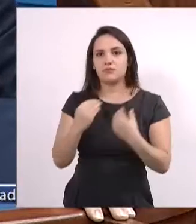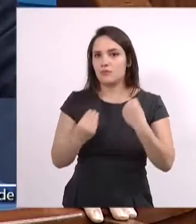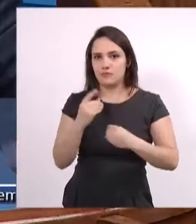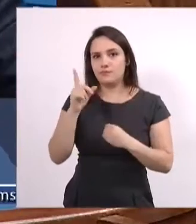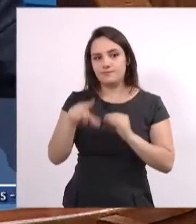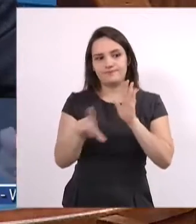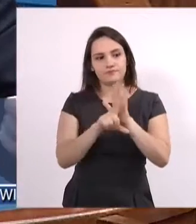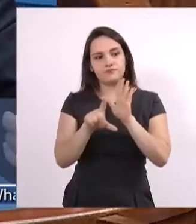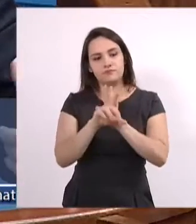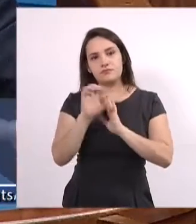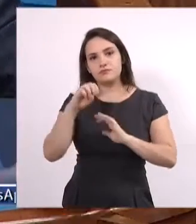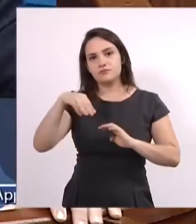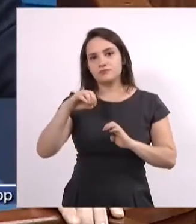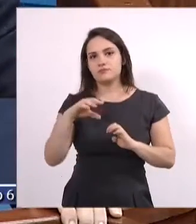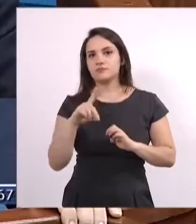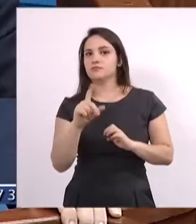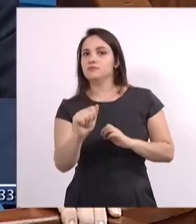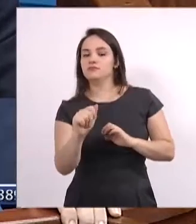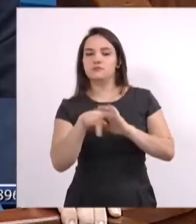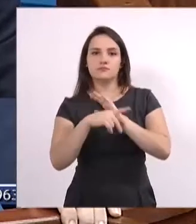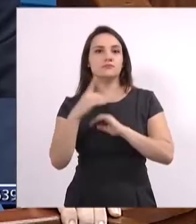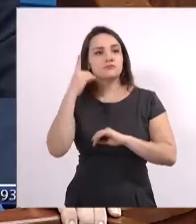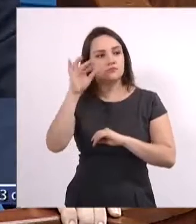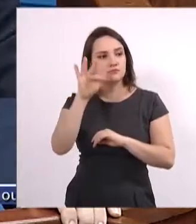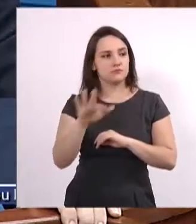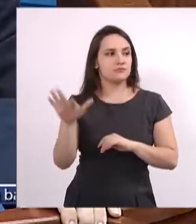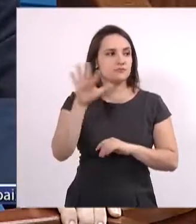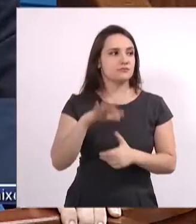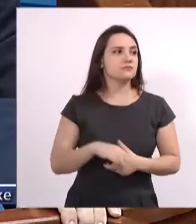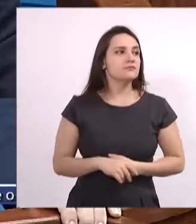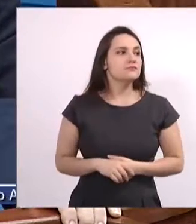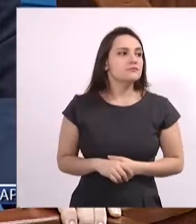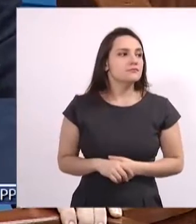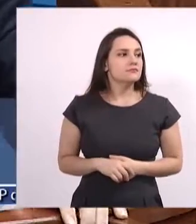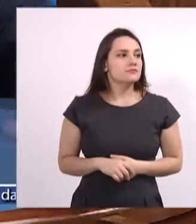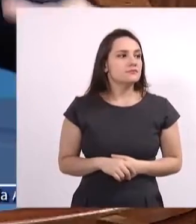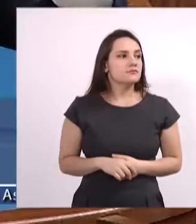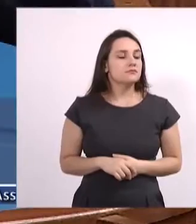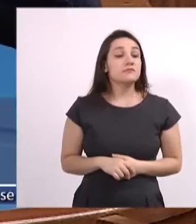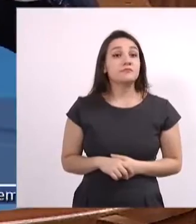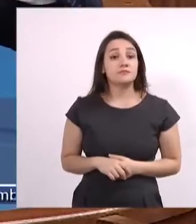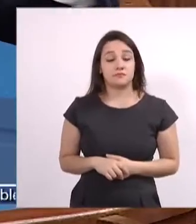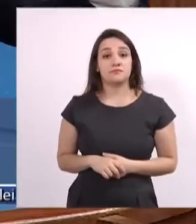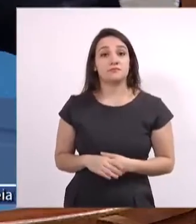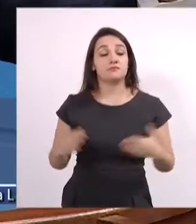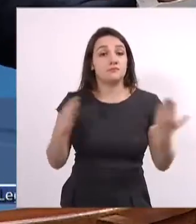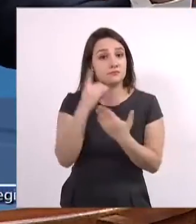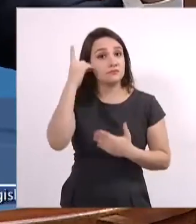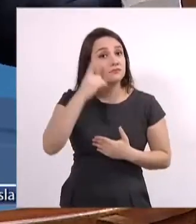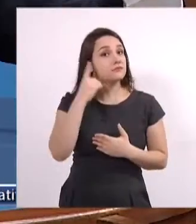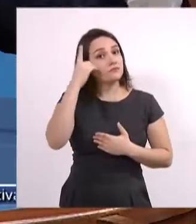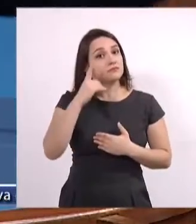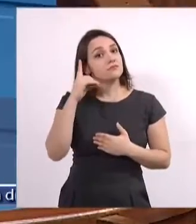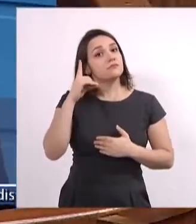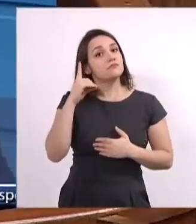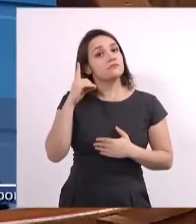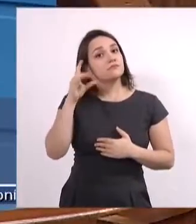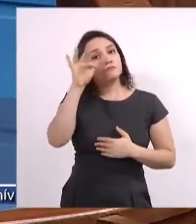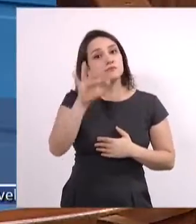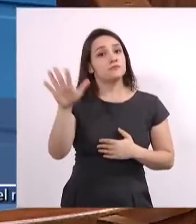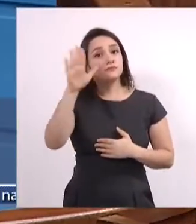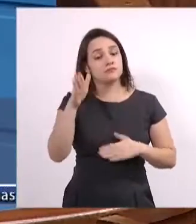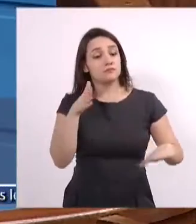através de emendas para os deputados federais. E os deputados federais foram para os estados.